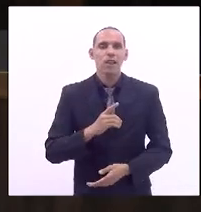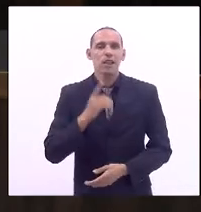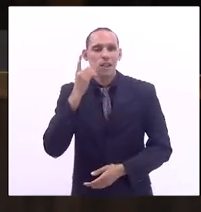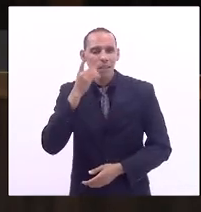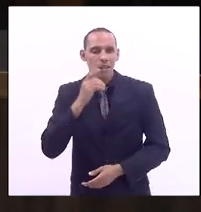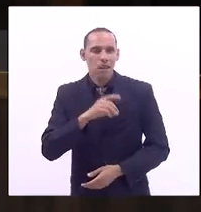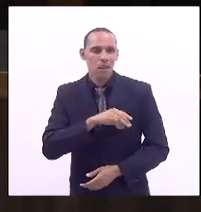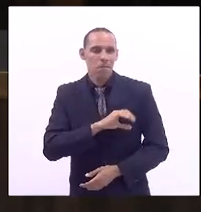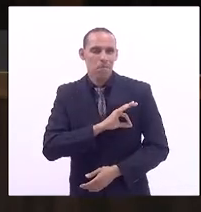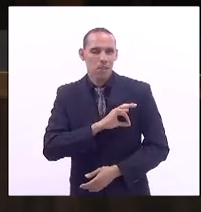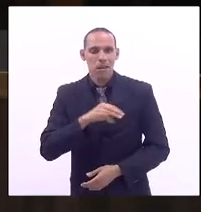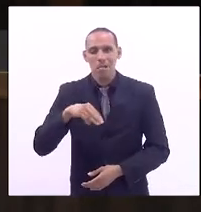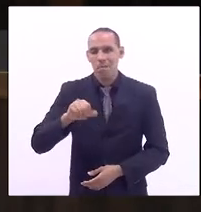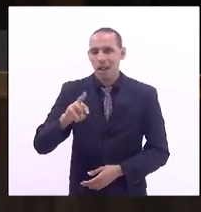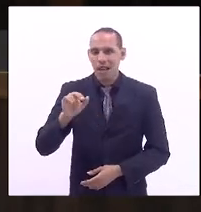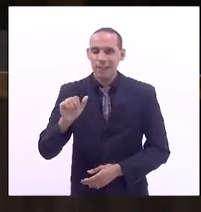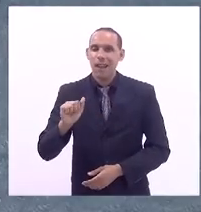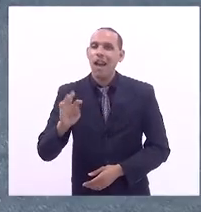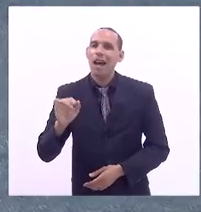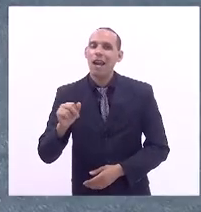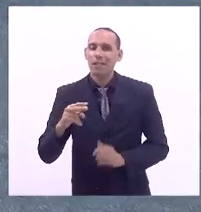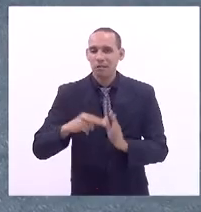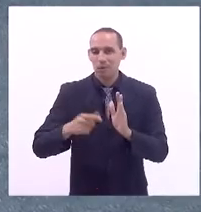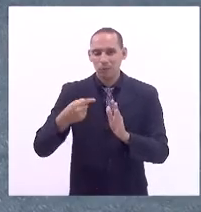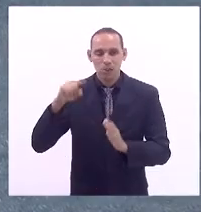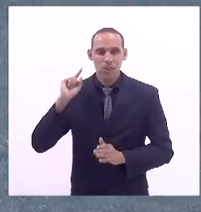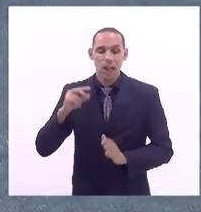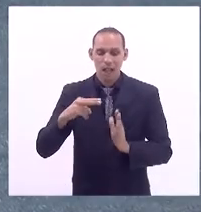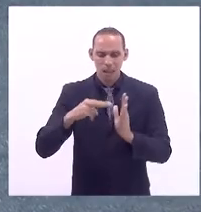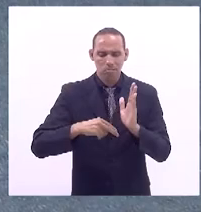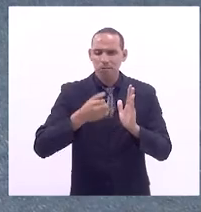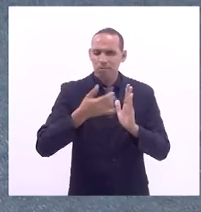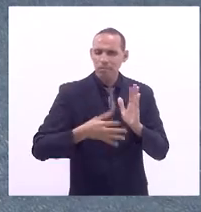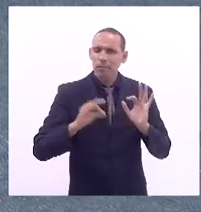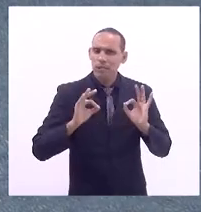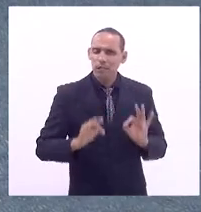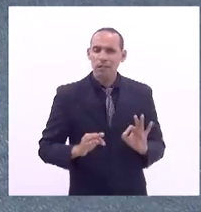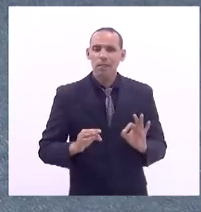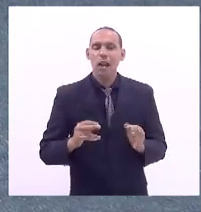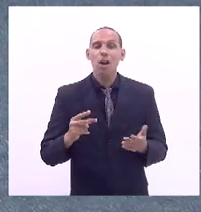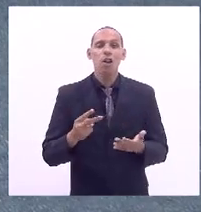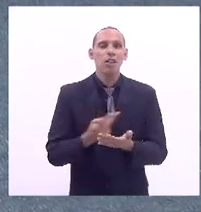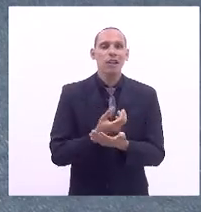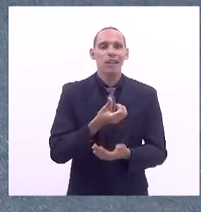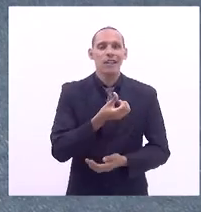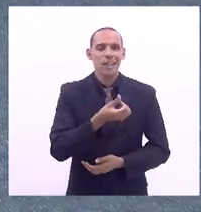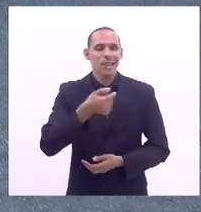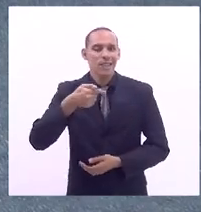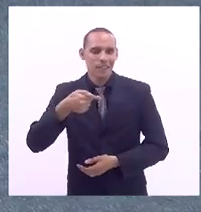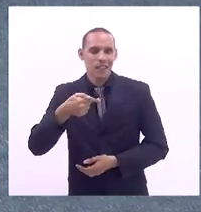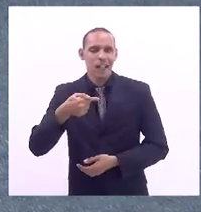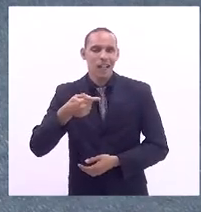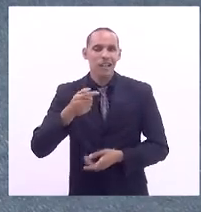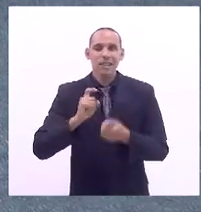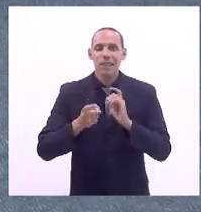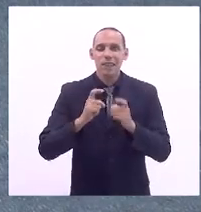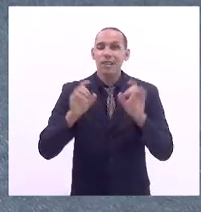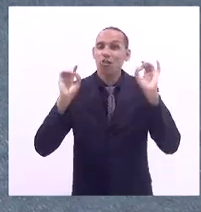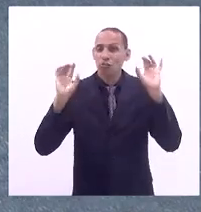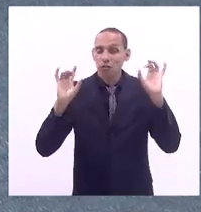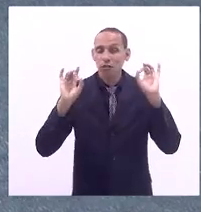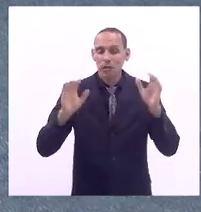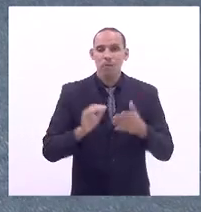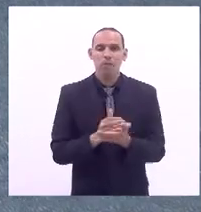Martha Rocha fazer a leitura da ata da sessão anterior ata reflete com exatidão ocorrido na 67ª sessão extraordinária